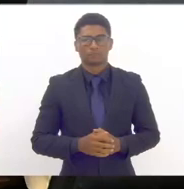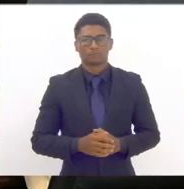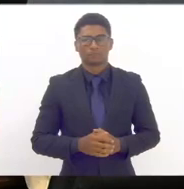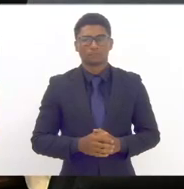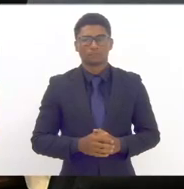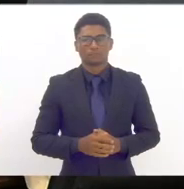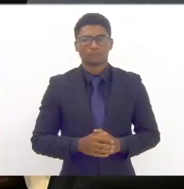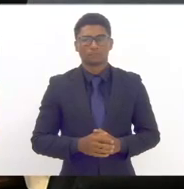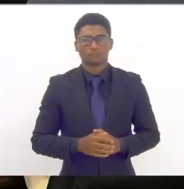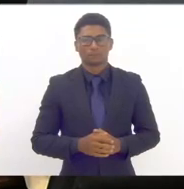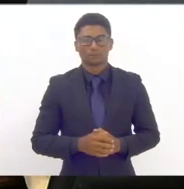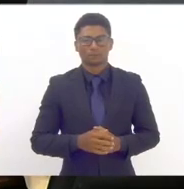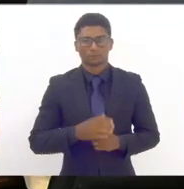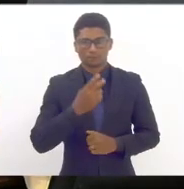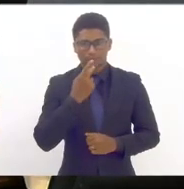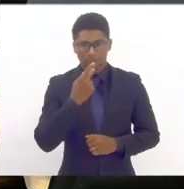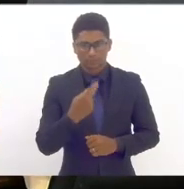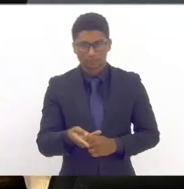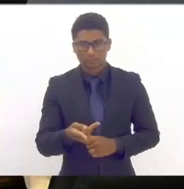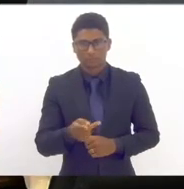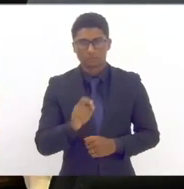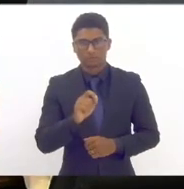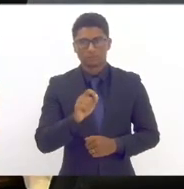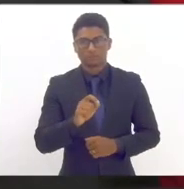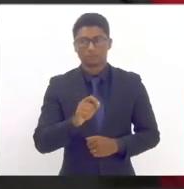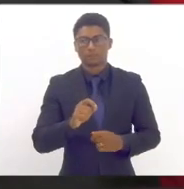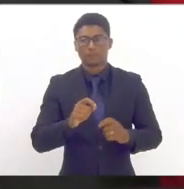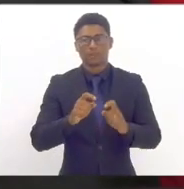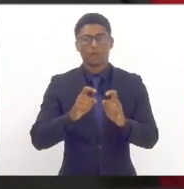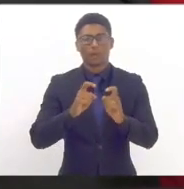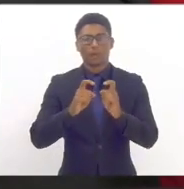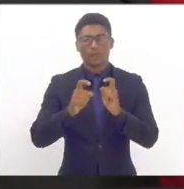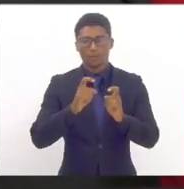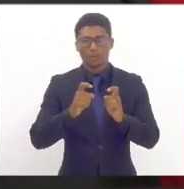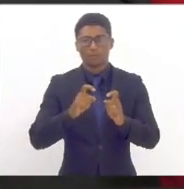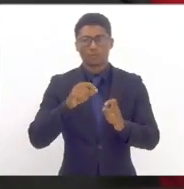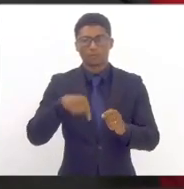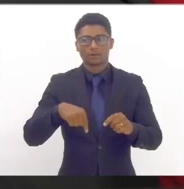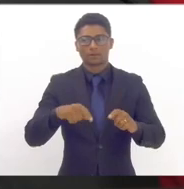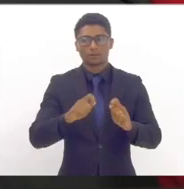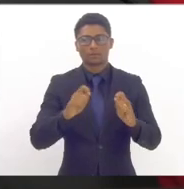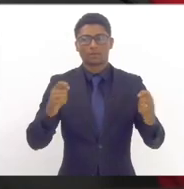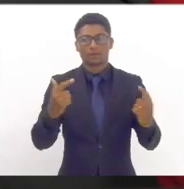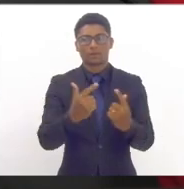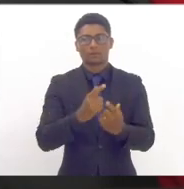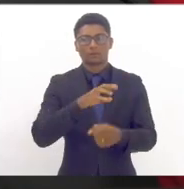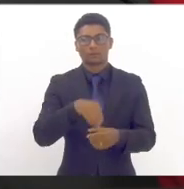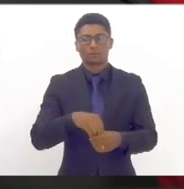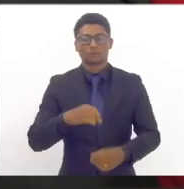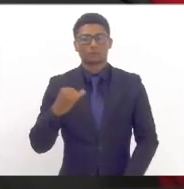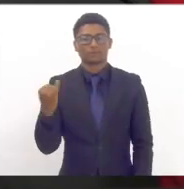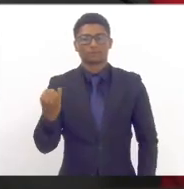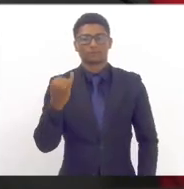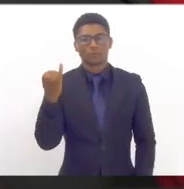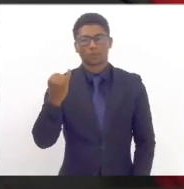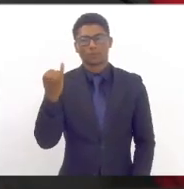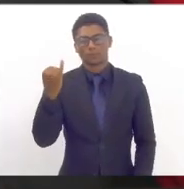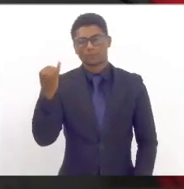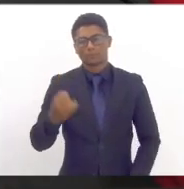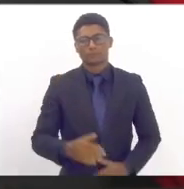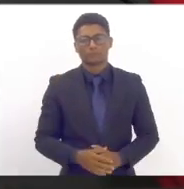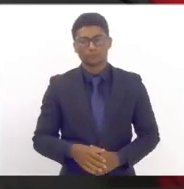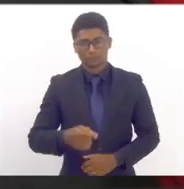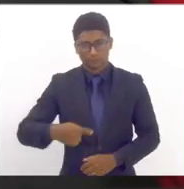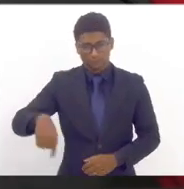trazer o quanto que esse debate dentro da Assembleia Legislativa é fundamental. A gente